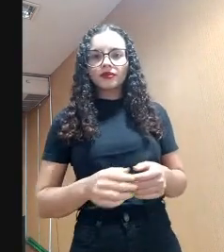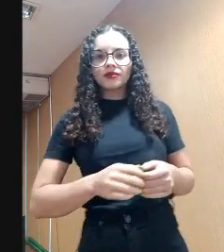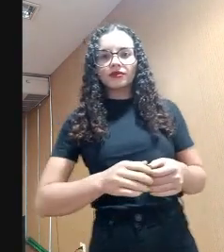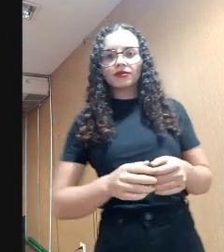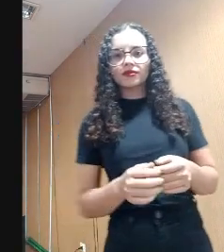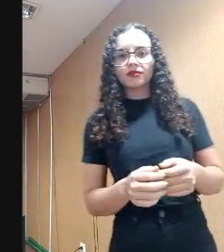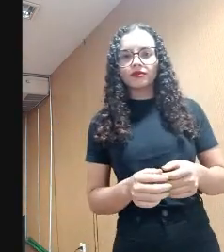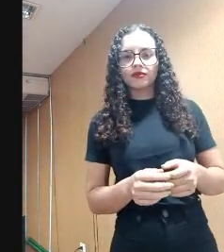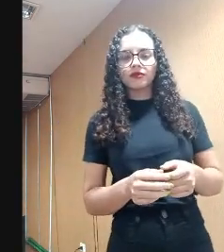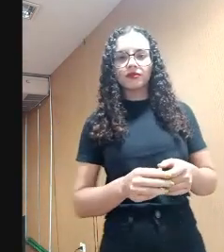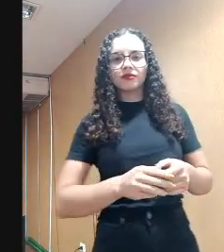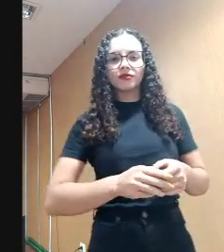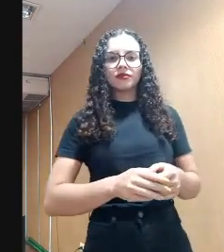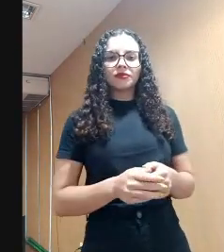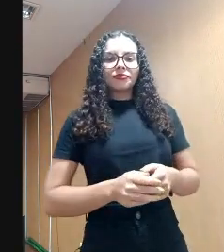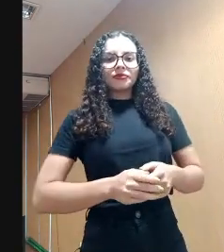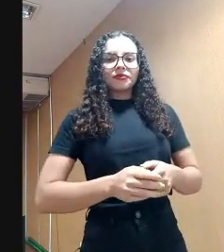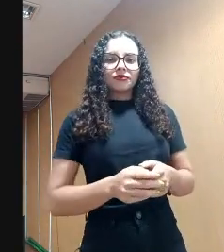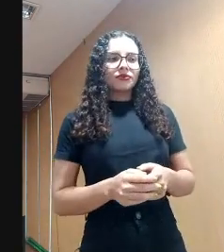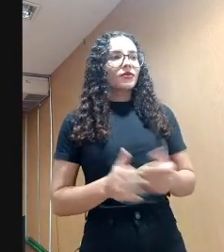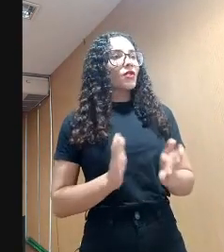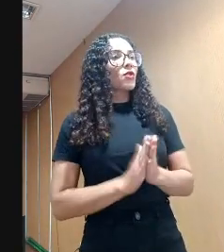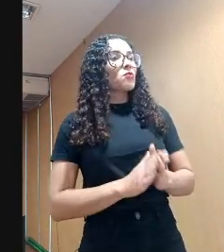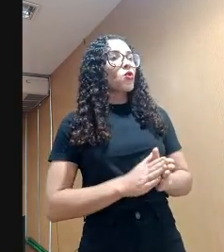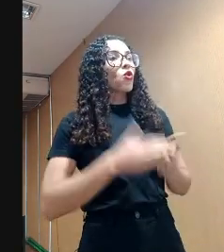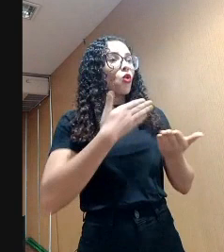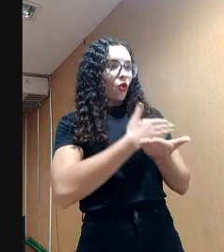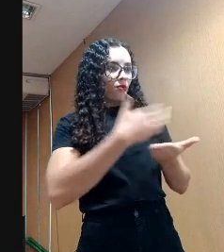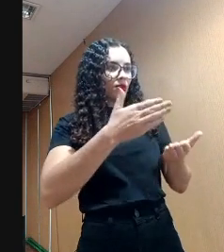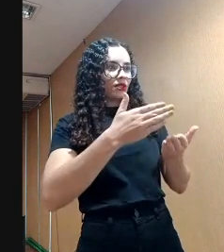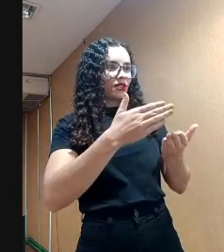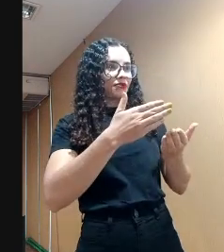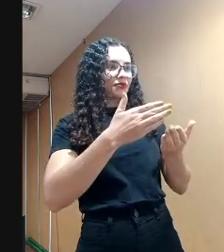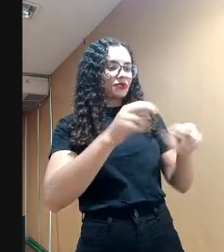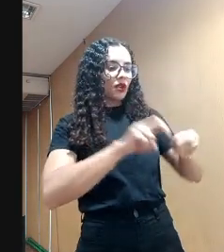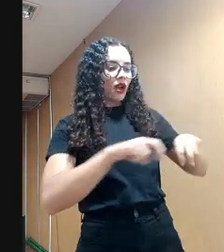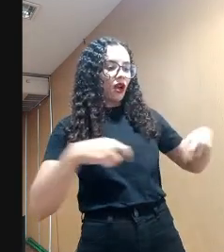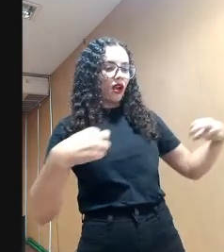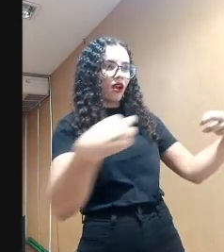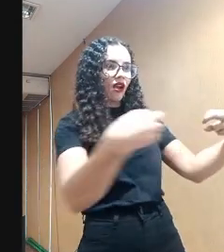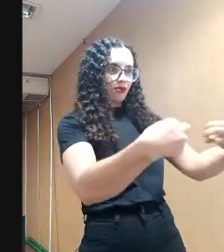Neste momento, vamos dar início à composição da mesa de honra.